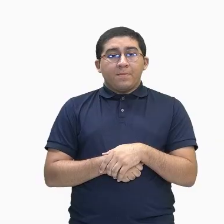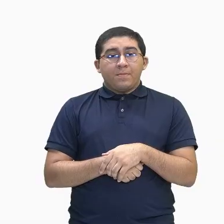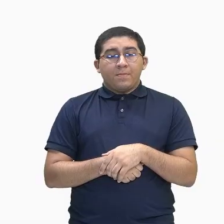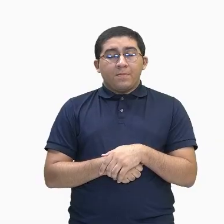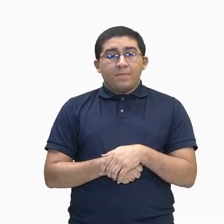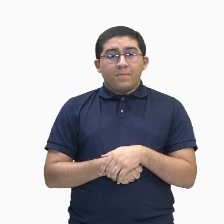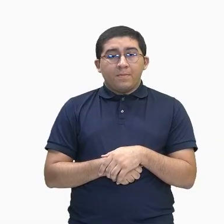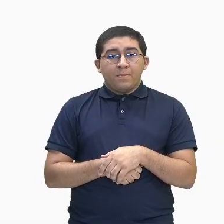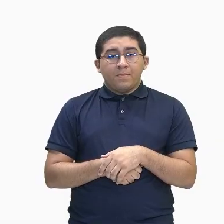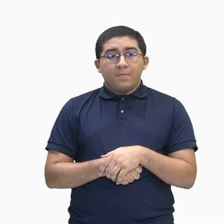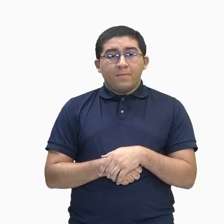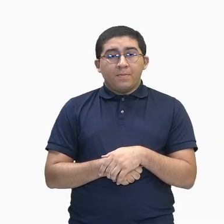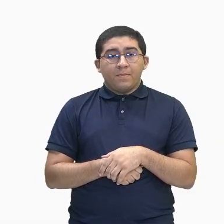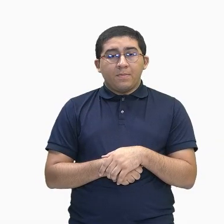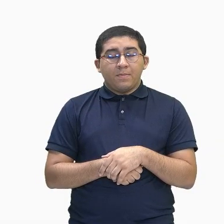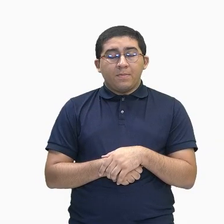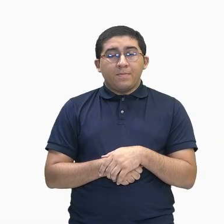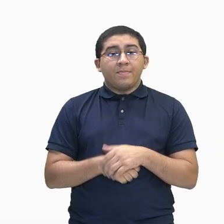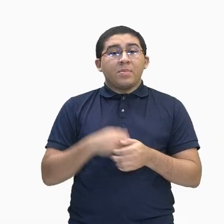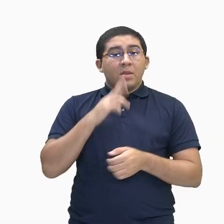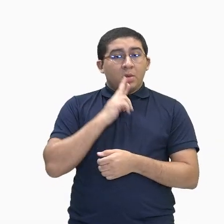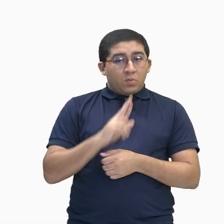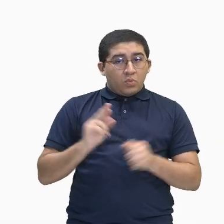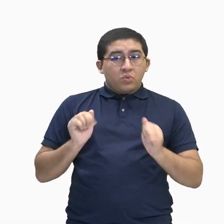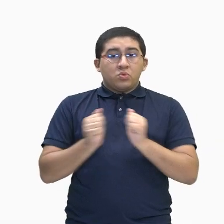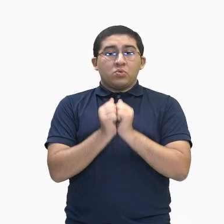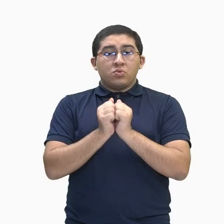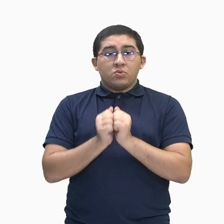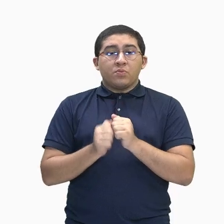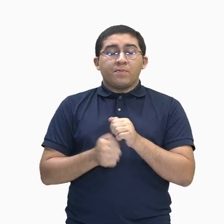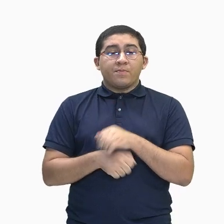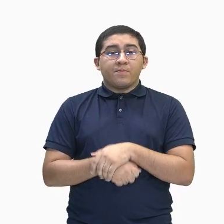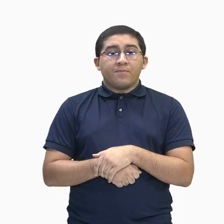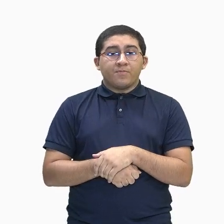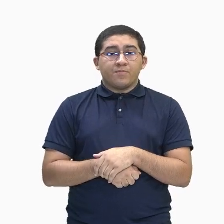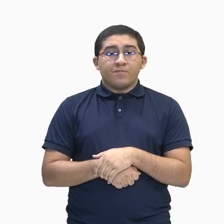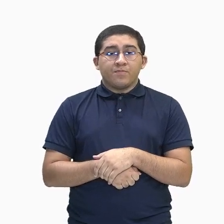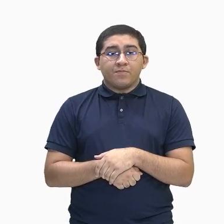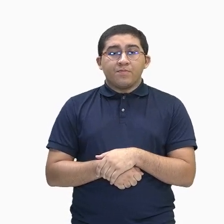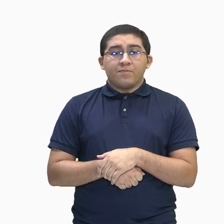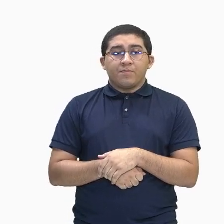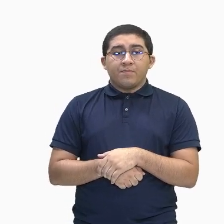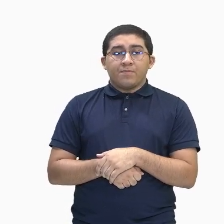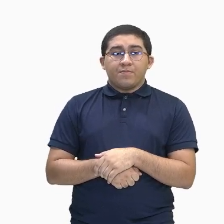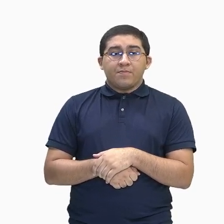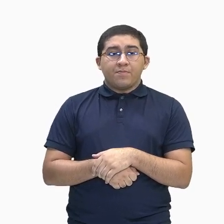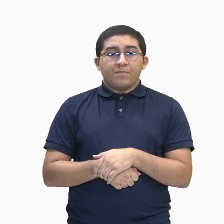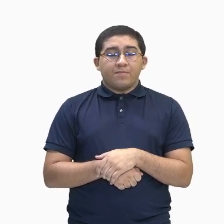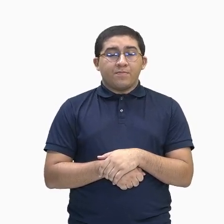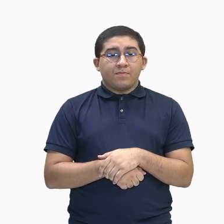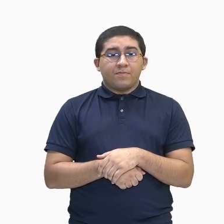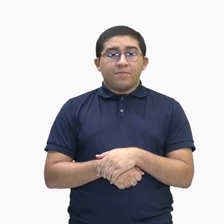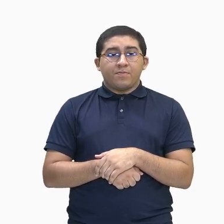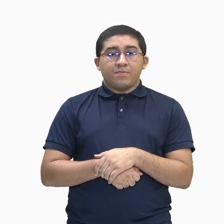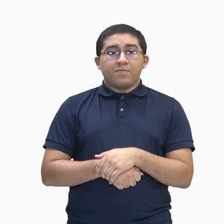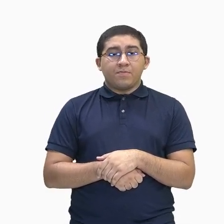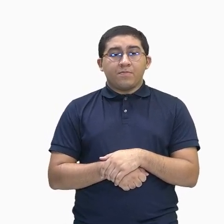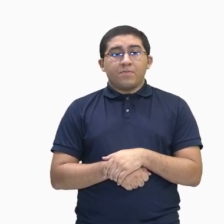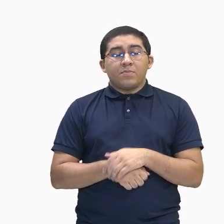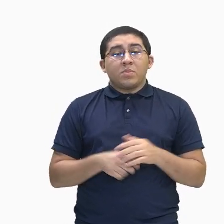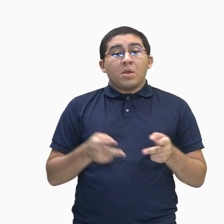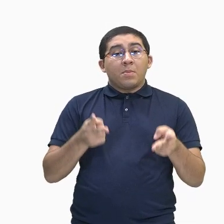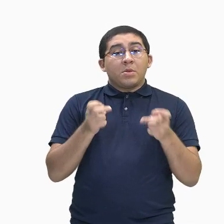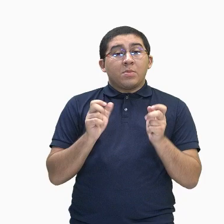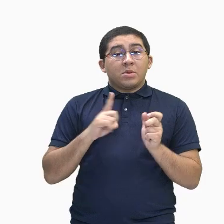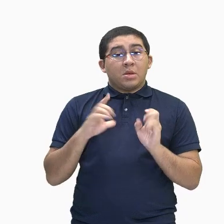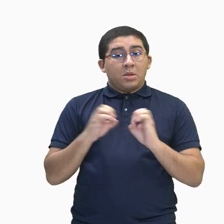go! Façam aí comigo. Vejam, eu tenho aqui na minha oração, they, o